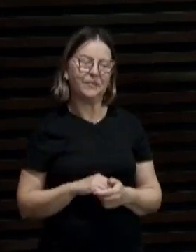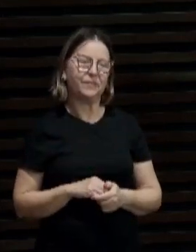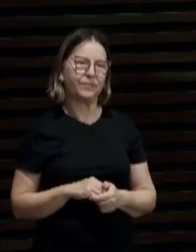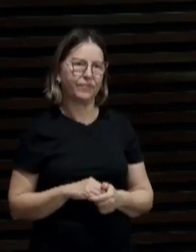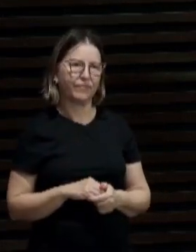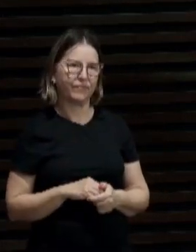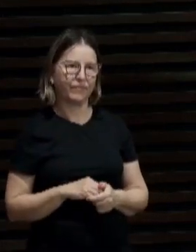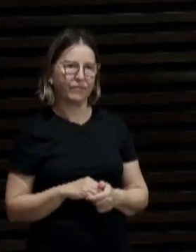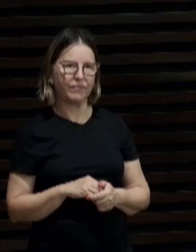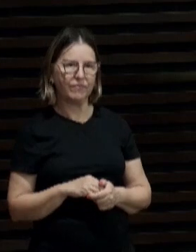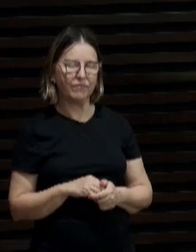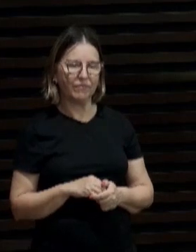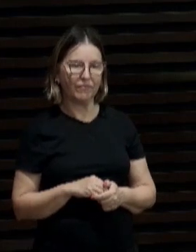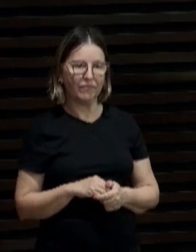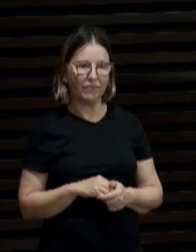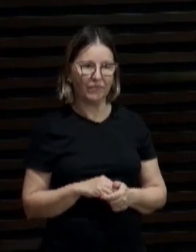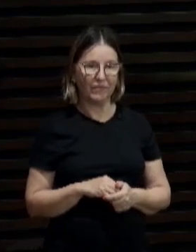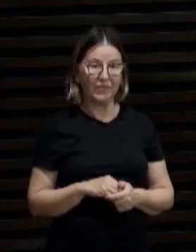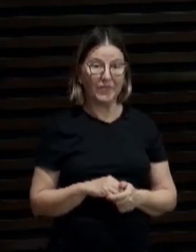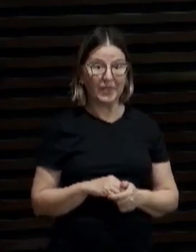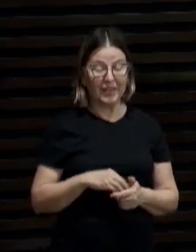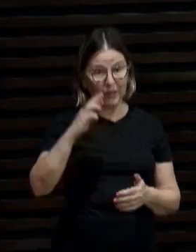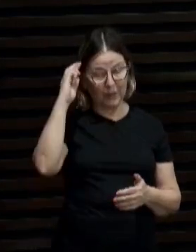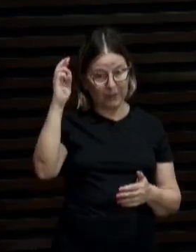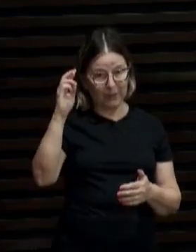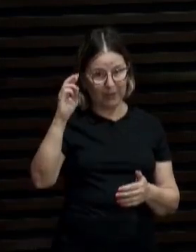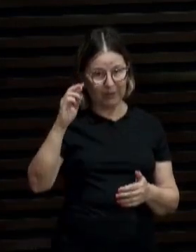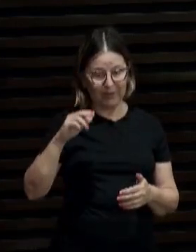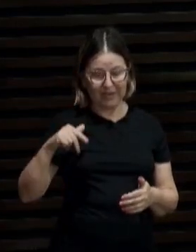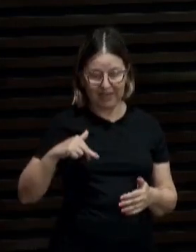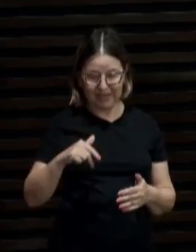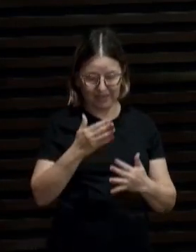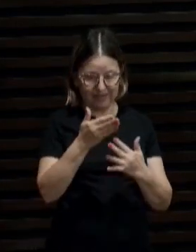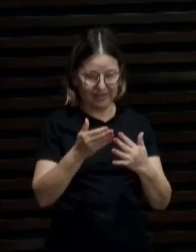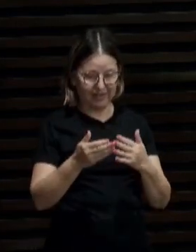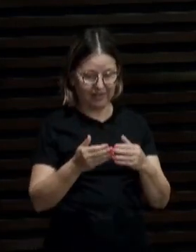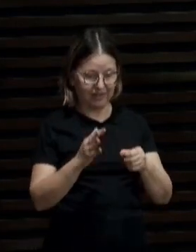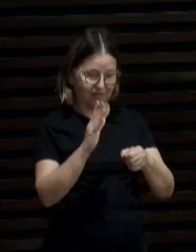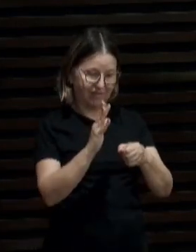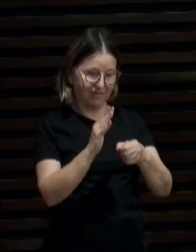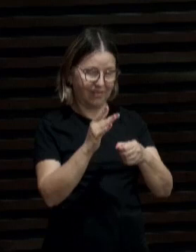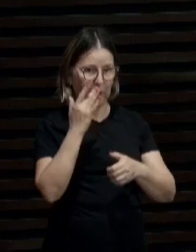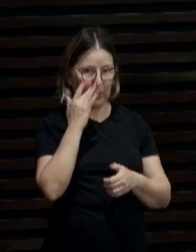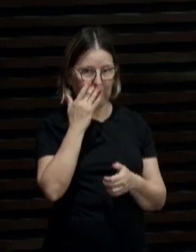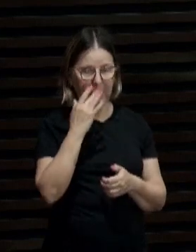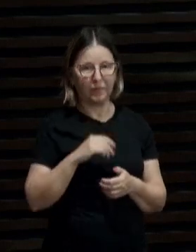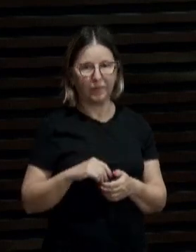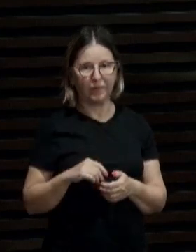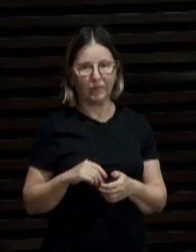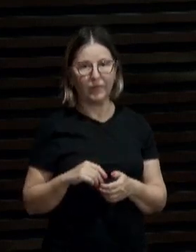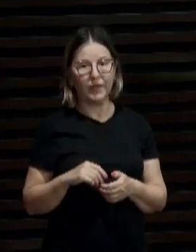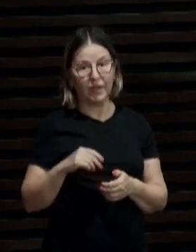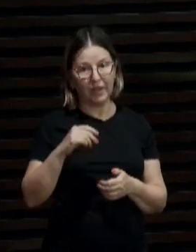como que andando por entre os candeeiros. O próprio Senhor Jesus nos diz que os candeeiros simbolizam a